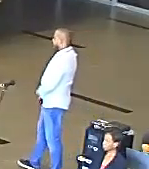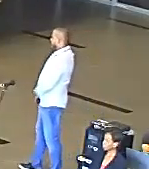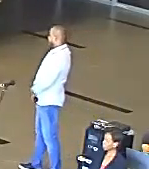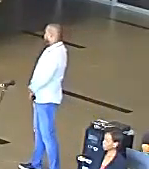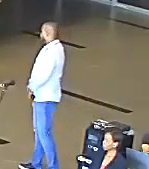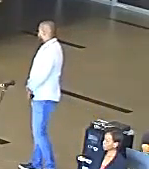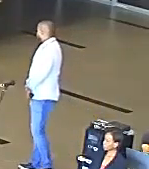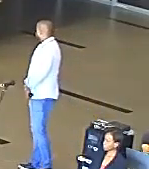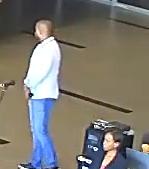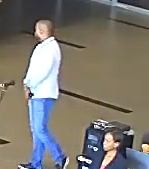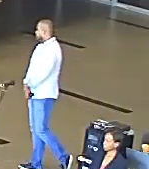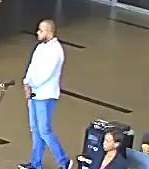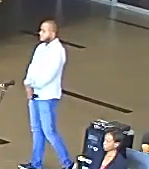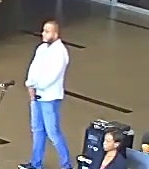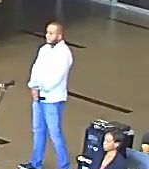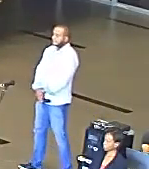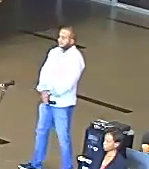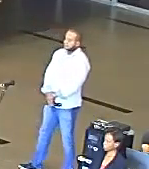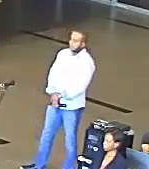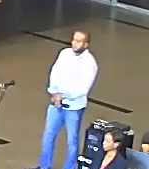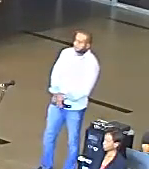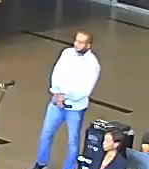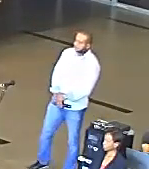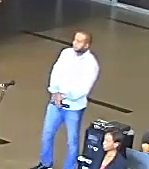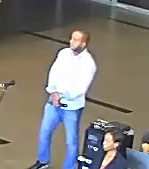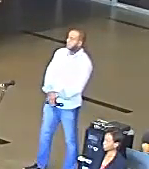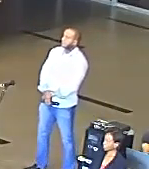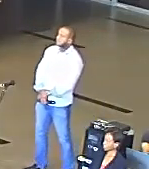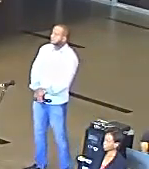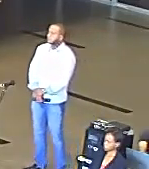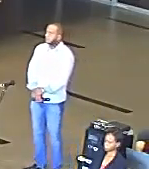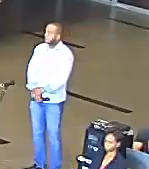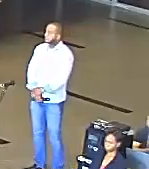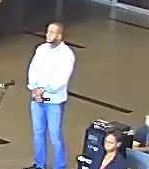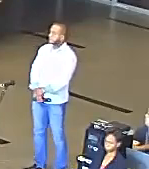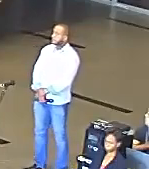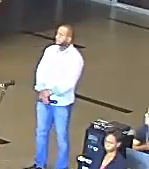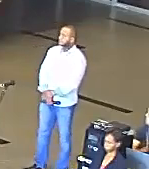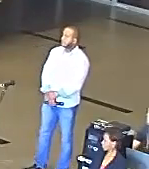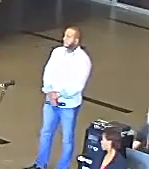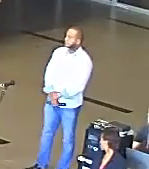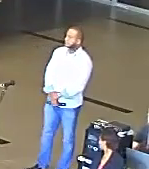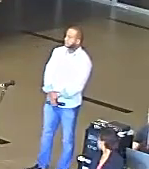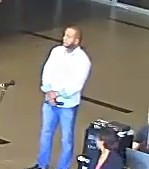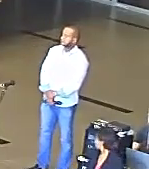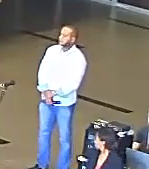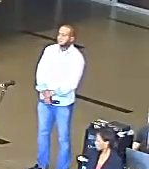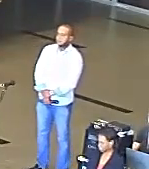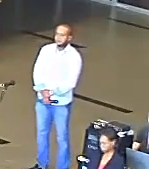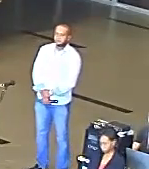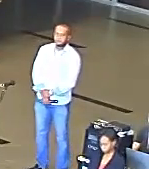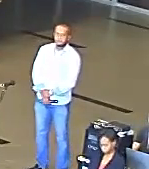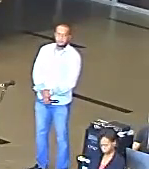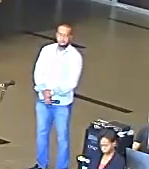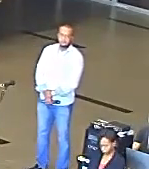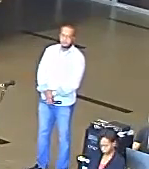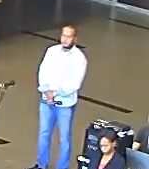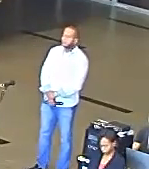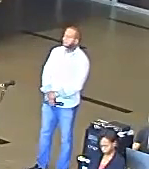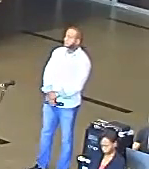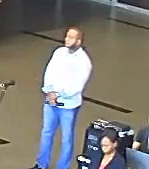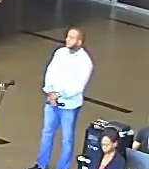eh citou muito aqui a questão dos símbolos eh o símbolo internacional que a gente chama de Cia né Eh ele